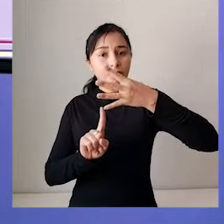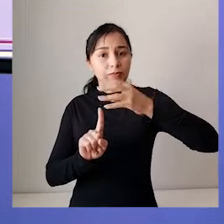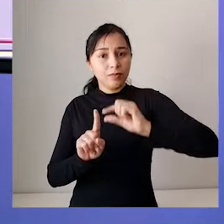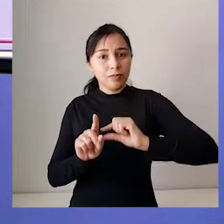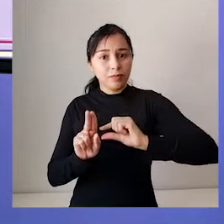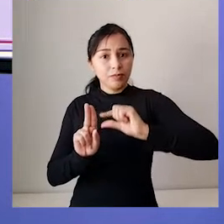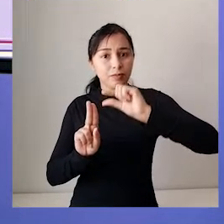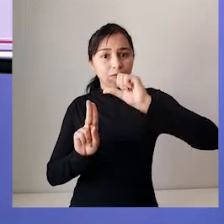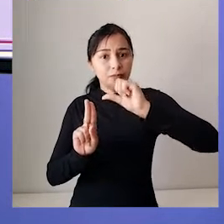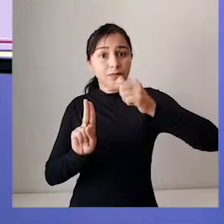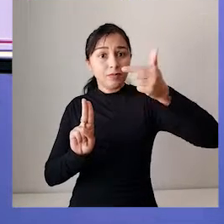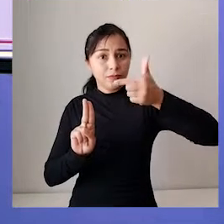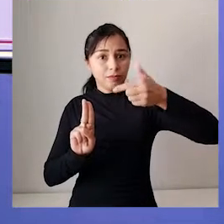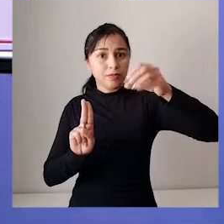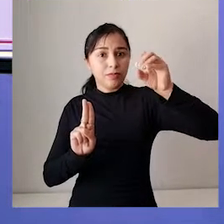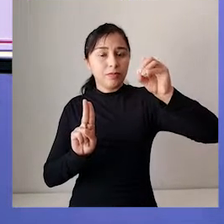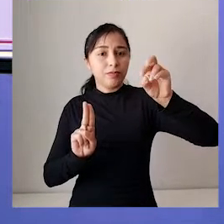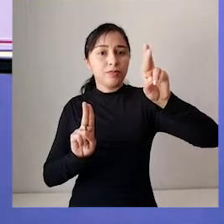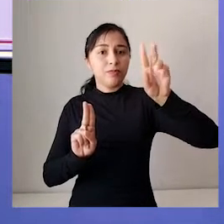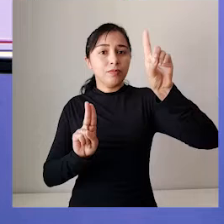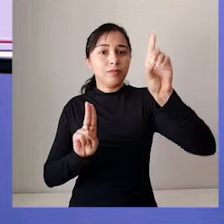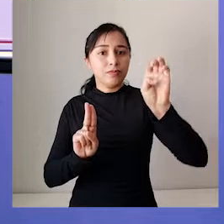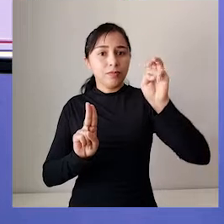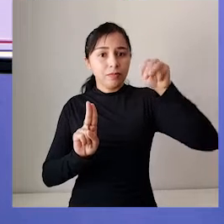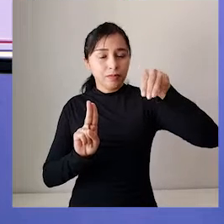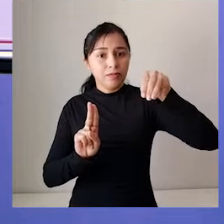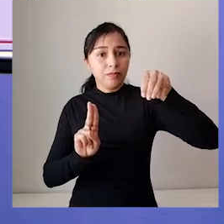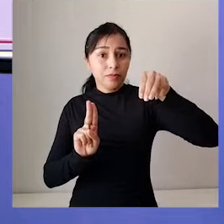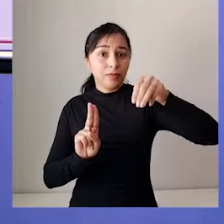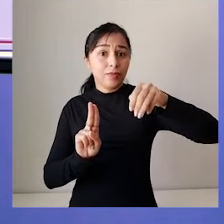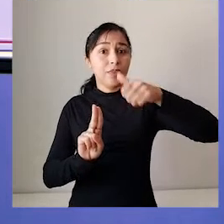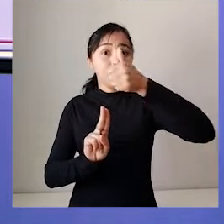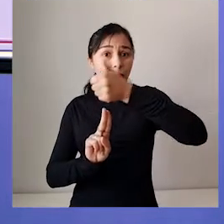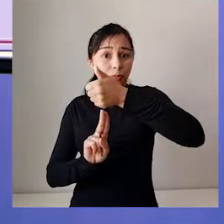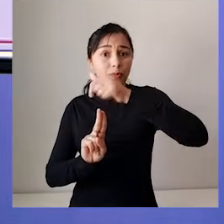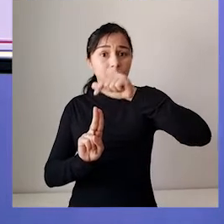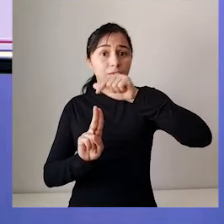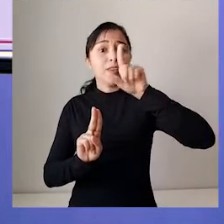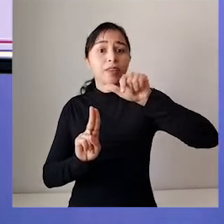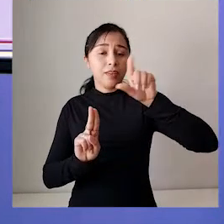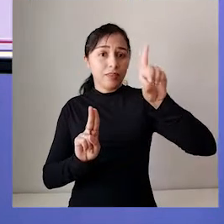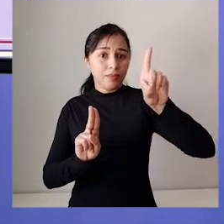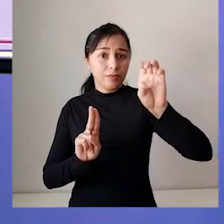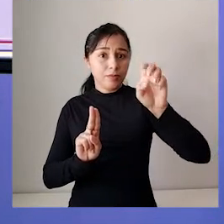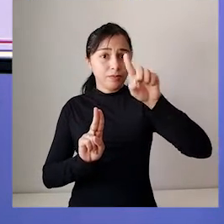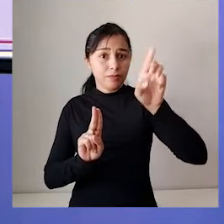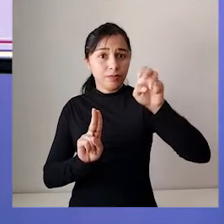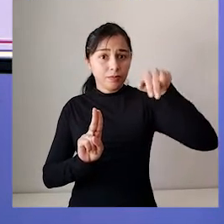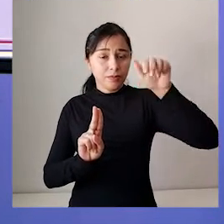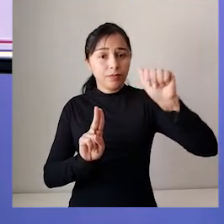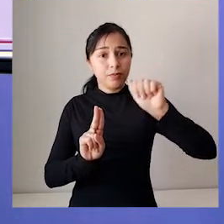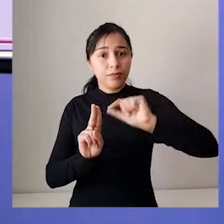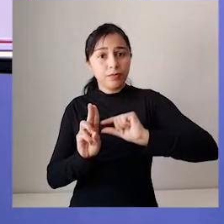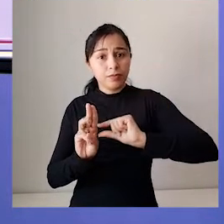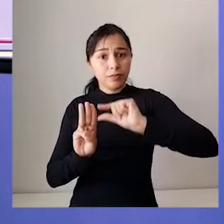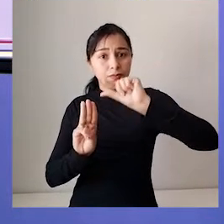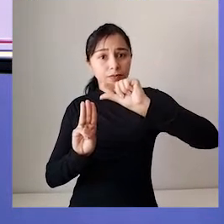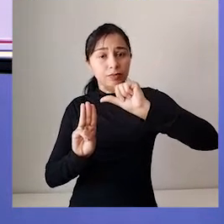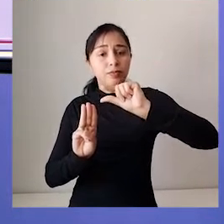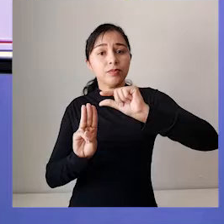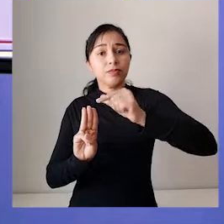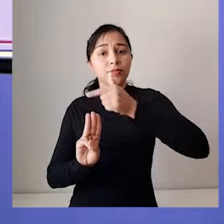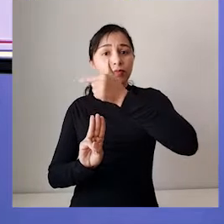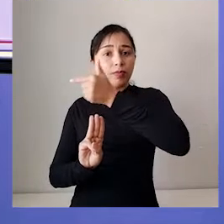na segunda ordem, que é a ordem das dezenas, e o 2 na terceira ordem, que é a ordem das